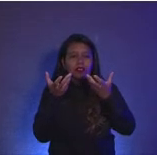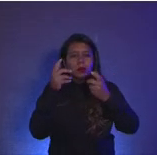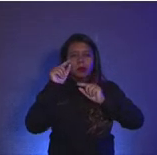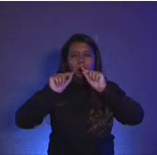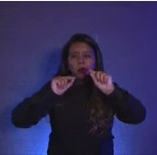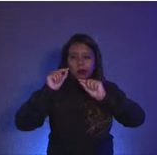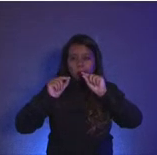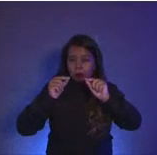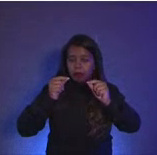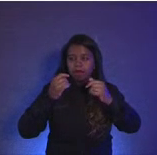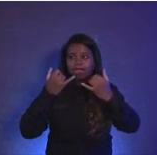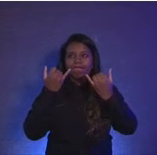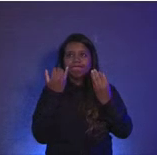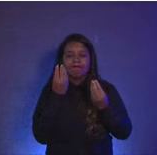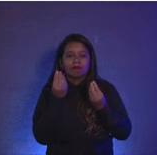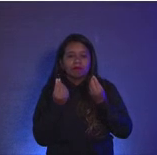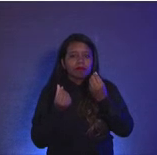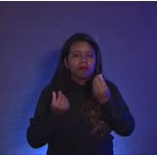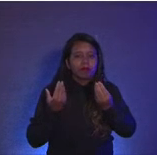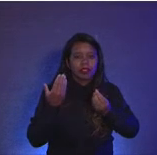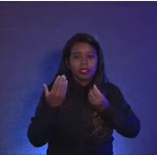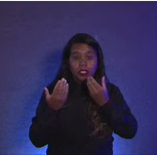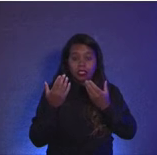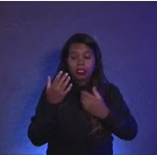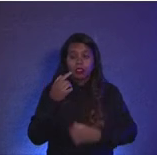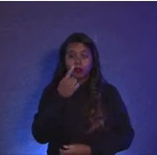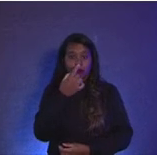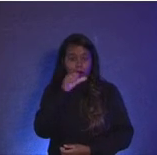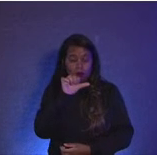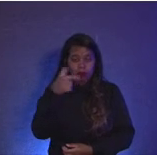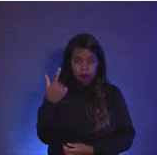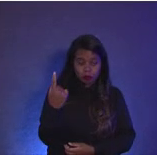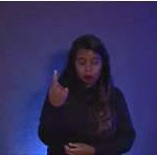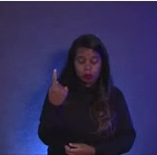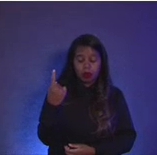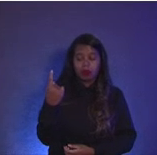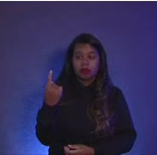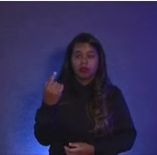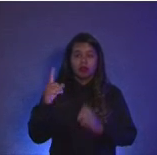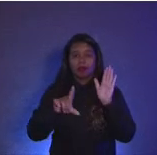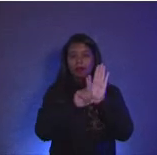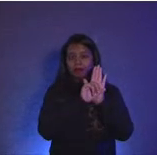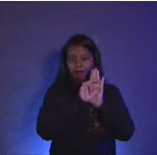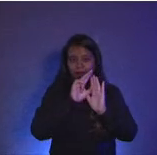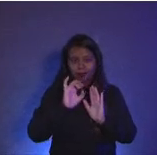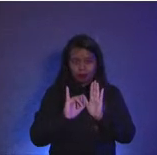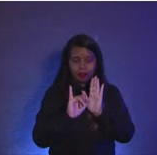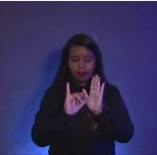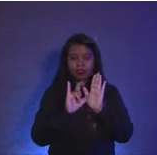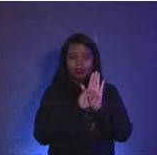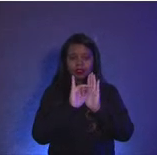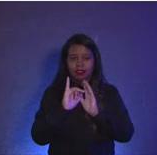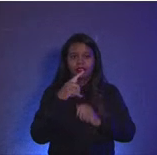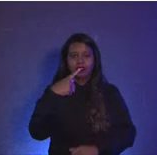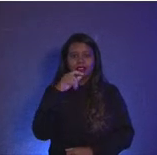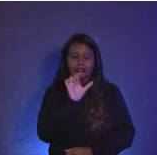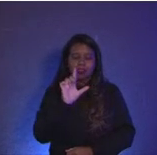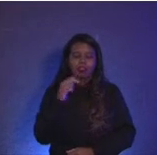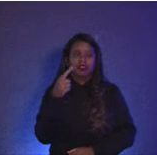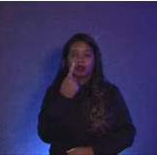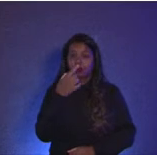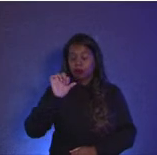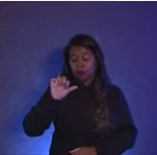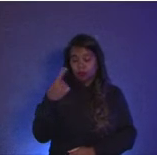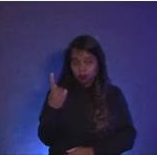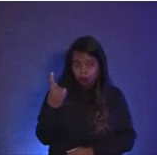que tivesse gancho no PL 191, que é um projeto de lei cujo seu caráter de urgência tinha